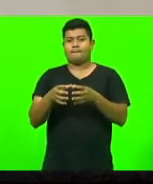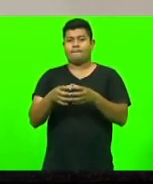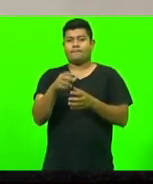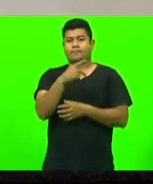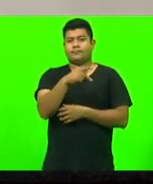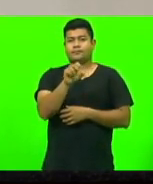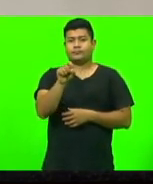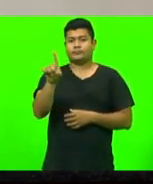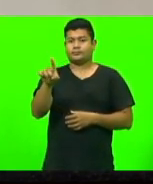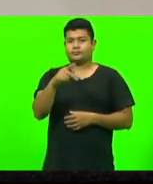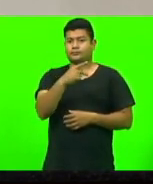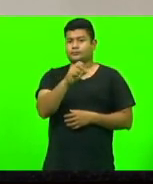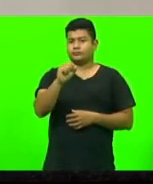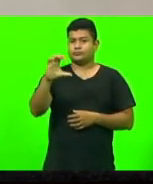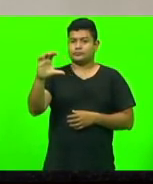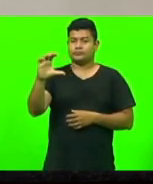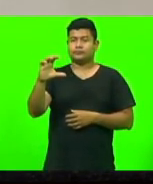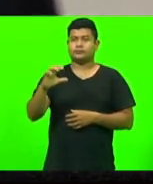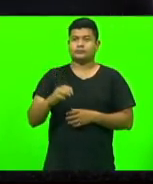PSD-PSC.